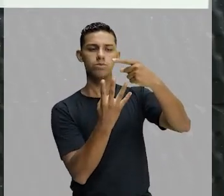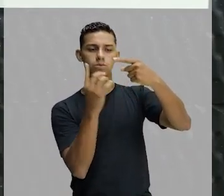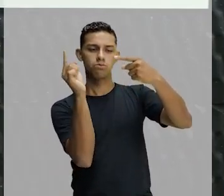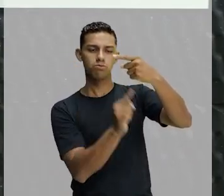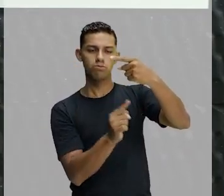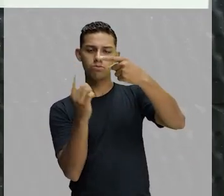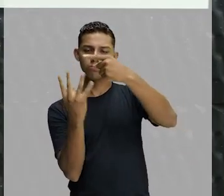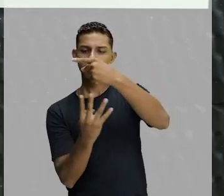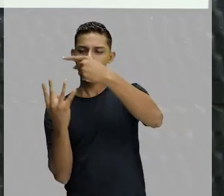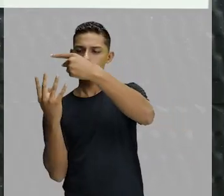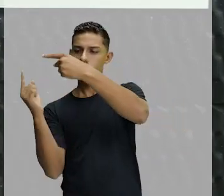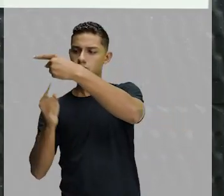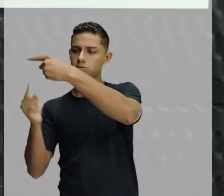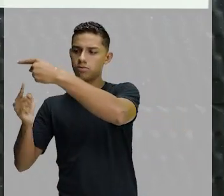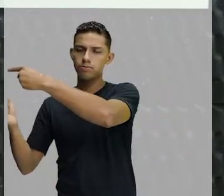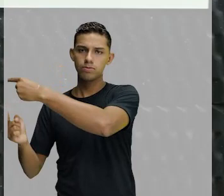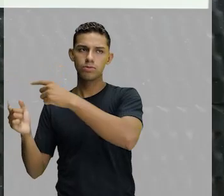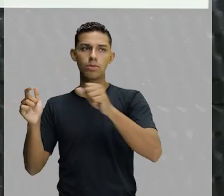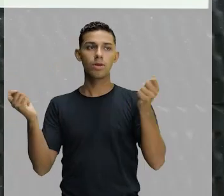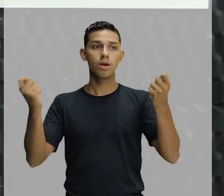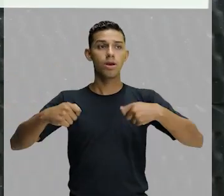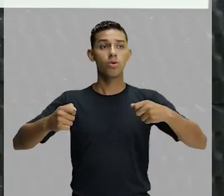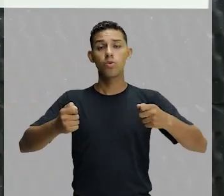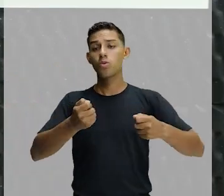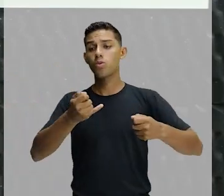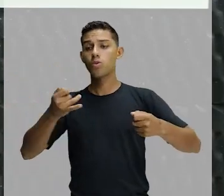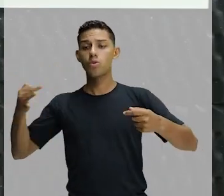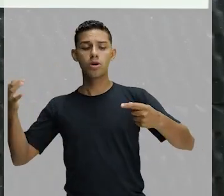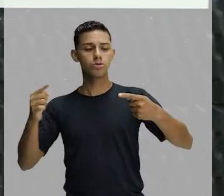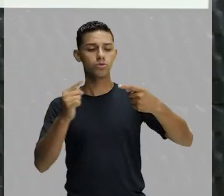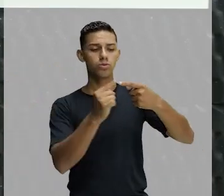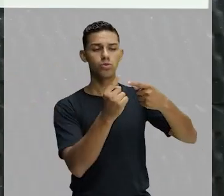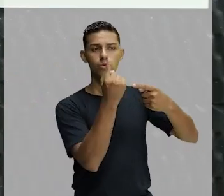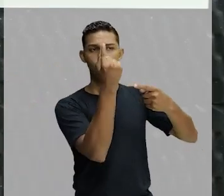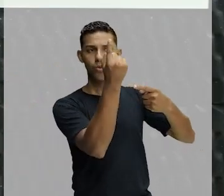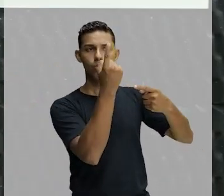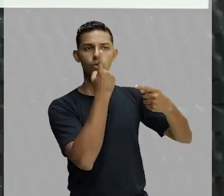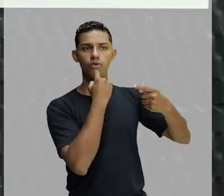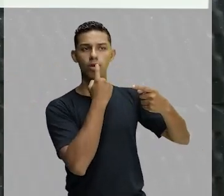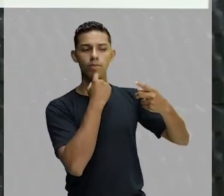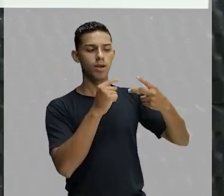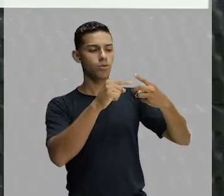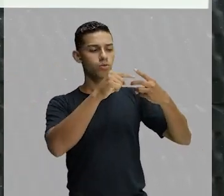Então, ó, eu tenho, isso aqui é a proporção